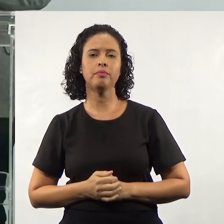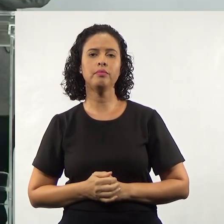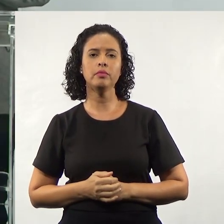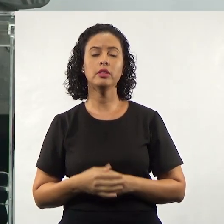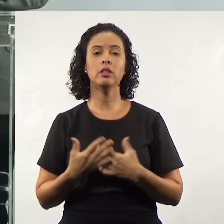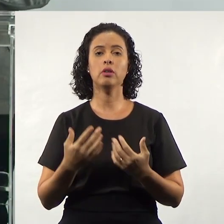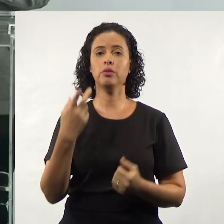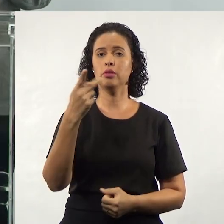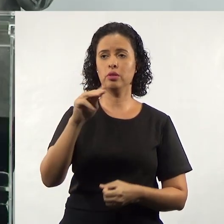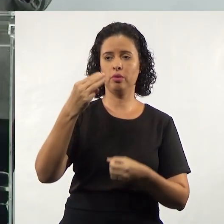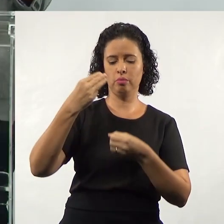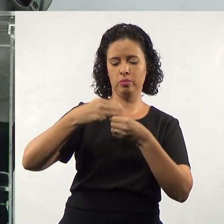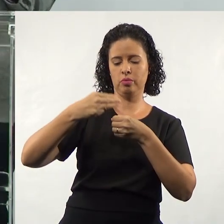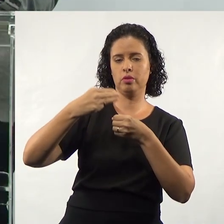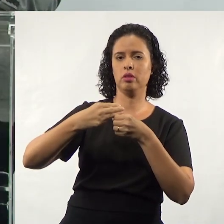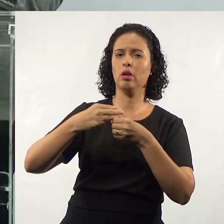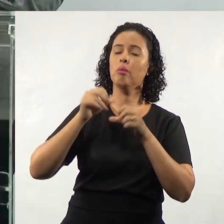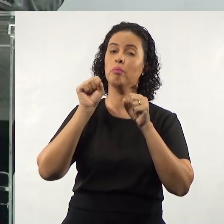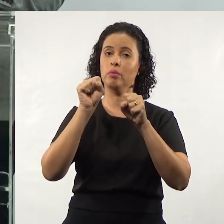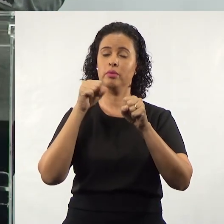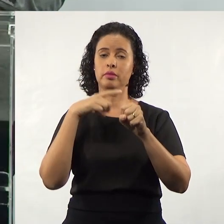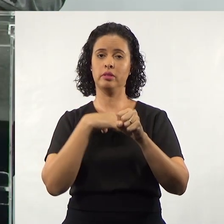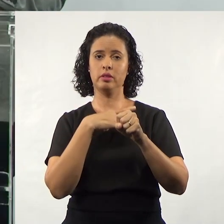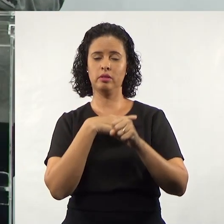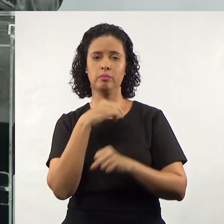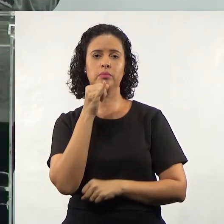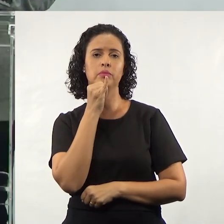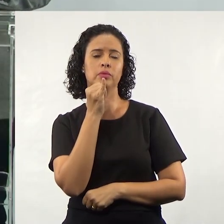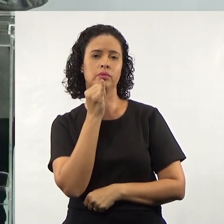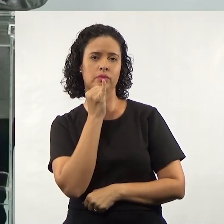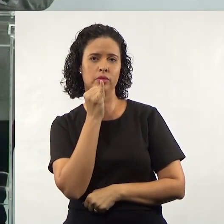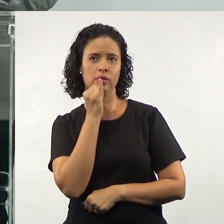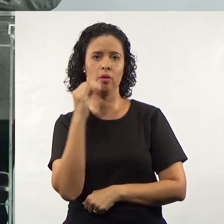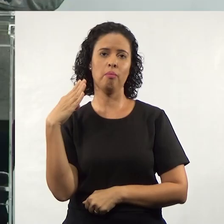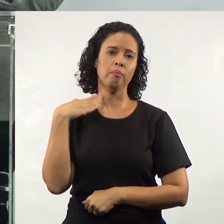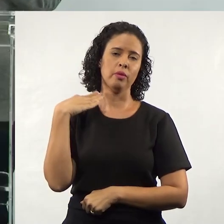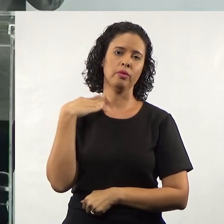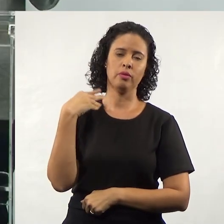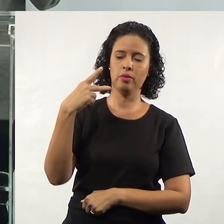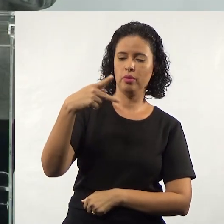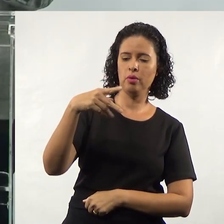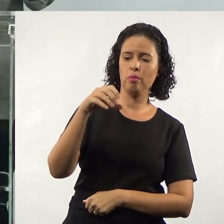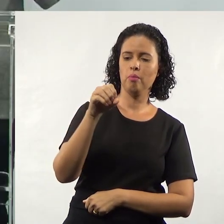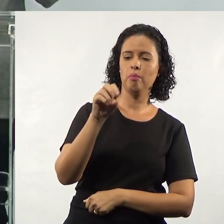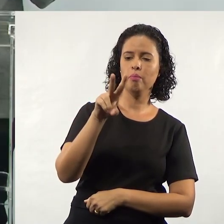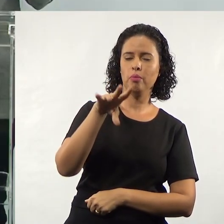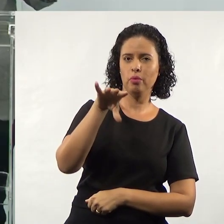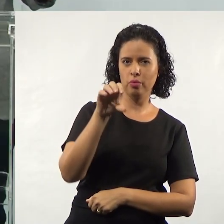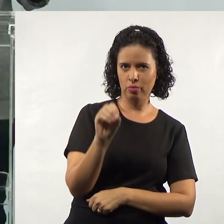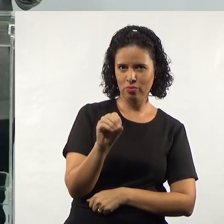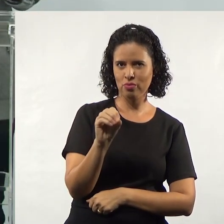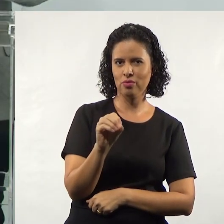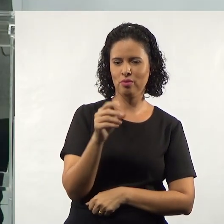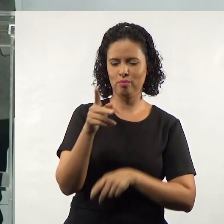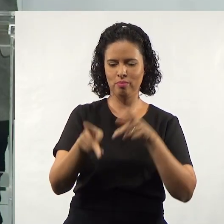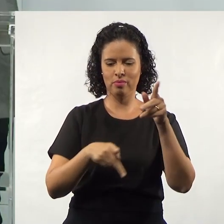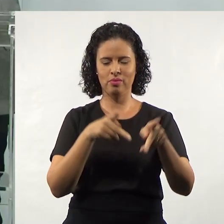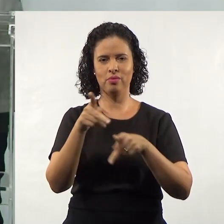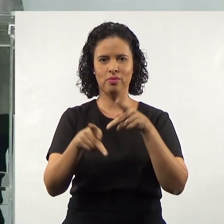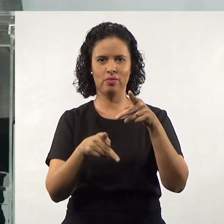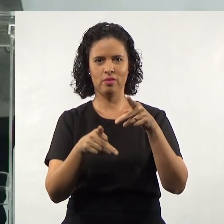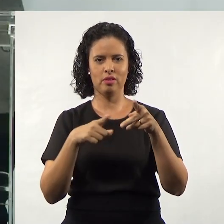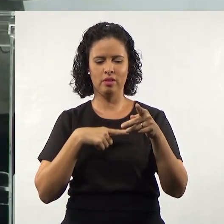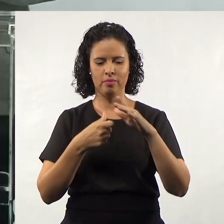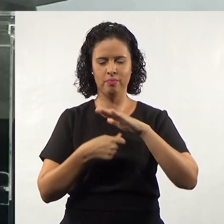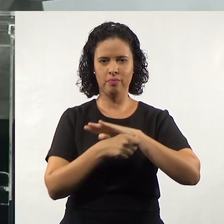tem, deva haver aí, por exemplo, um banco do povo, né? Aquele banco que oferece um microcrédito ali de até